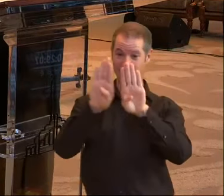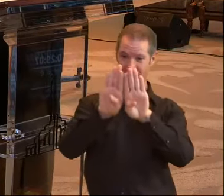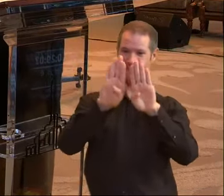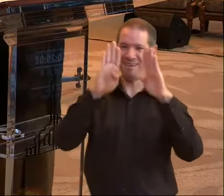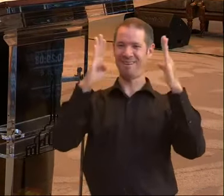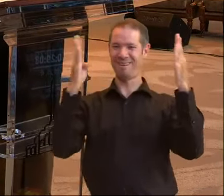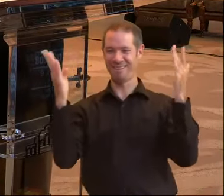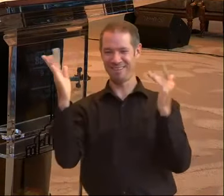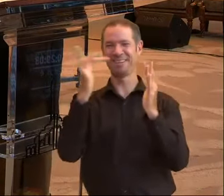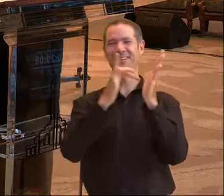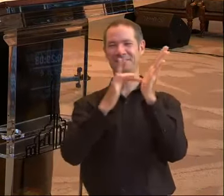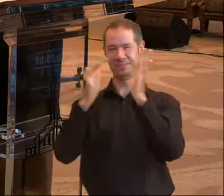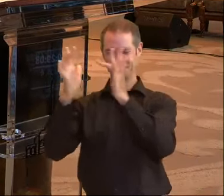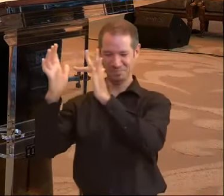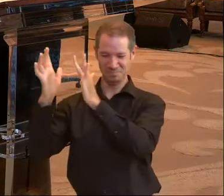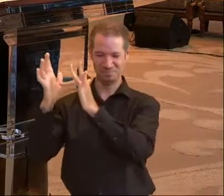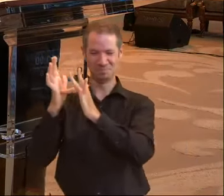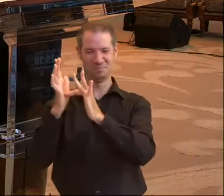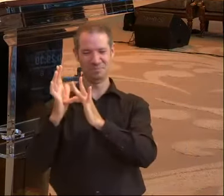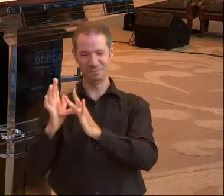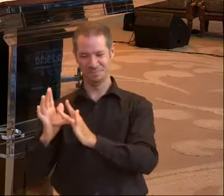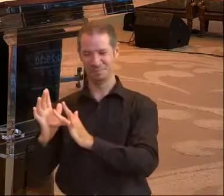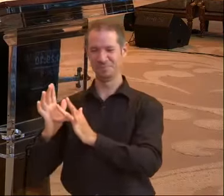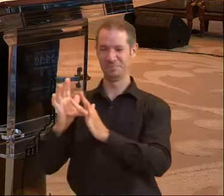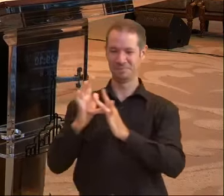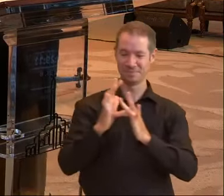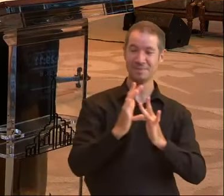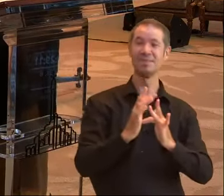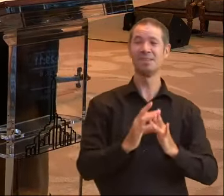é Jesus. A